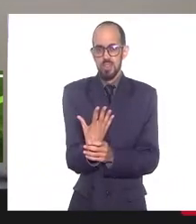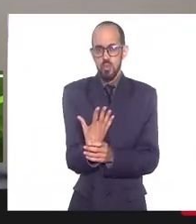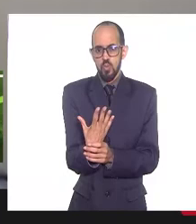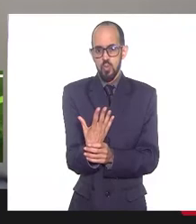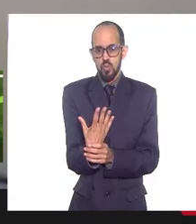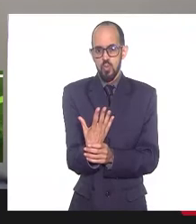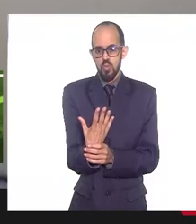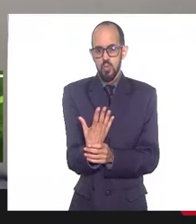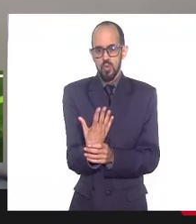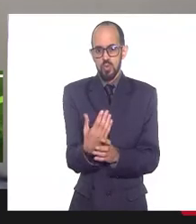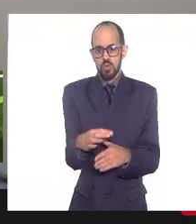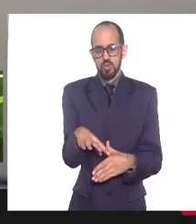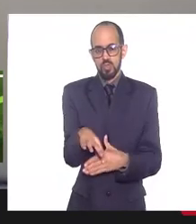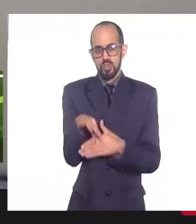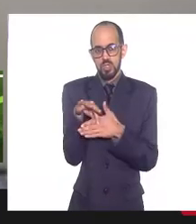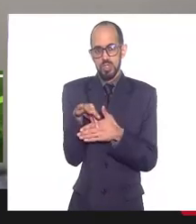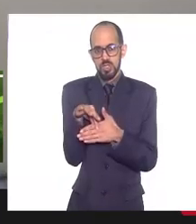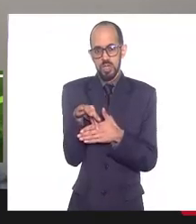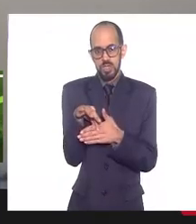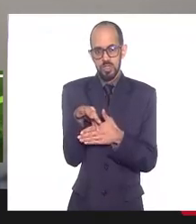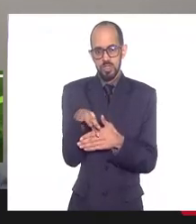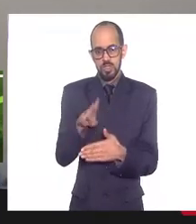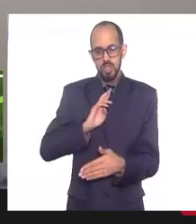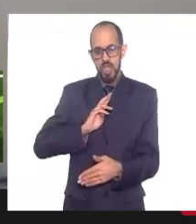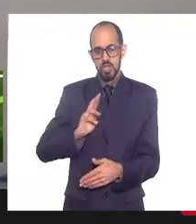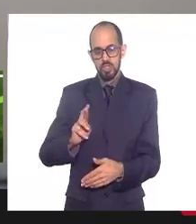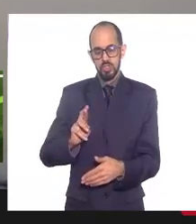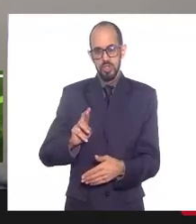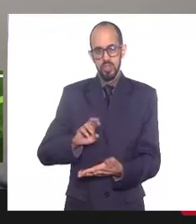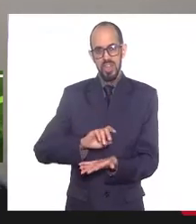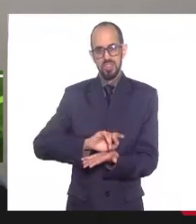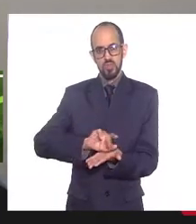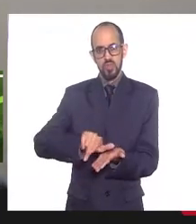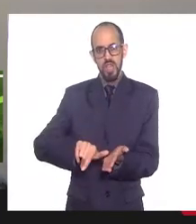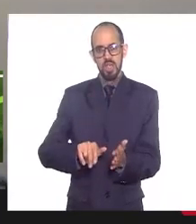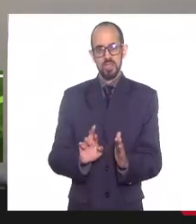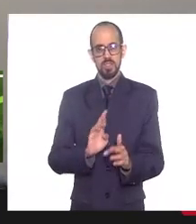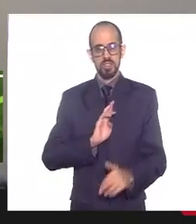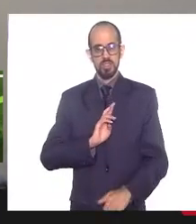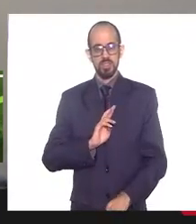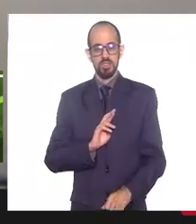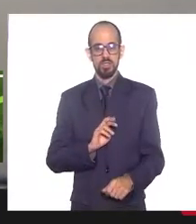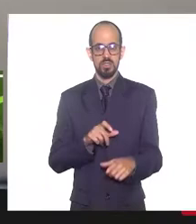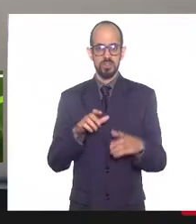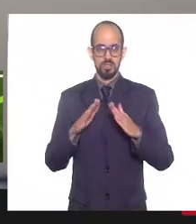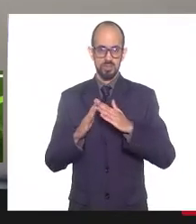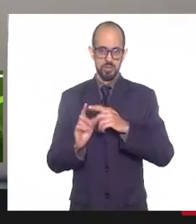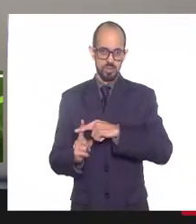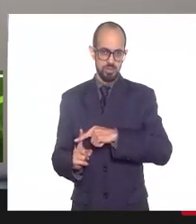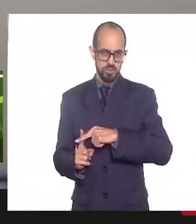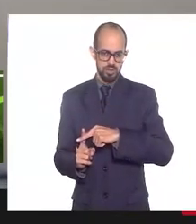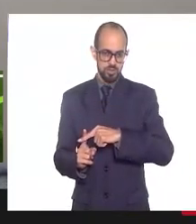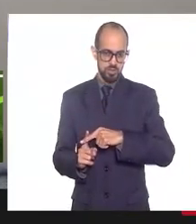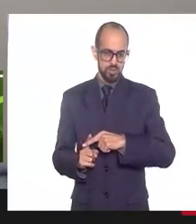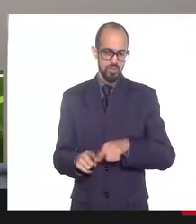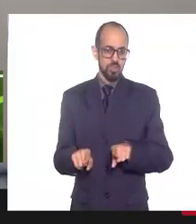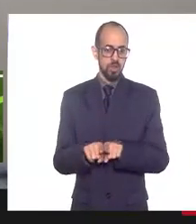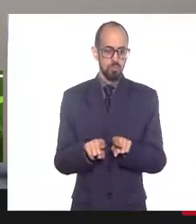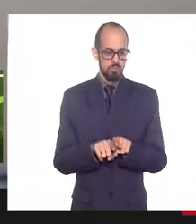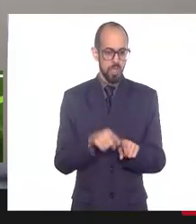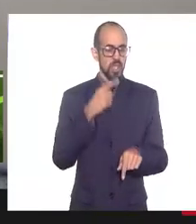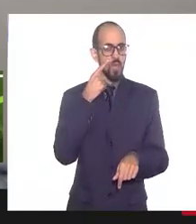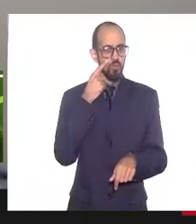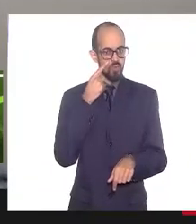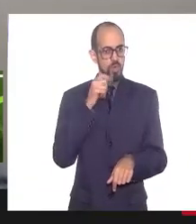formação dos líderes religiosos nas diferentes denominações e confissões. Questão, aliás, que eu vi o Átila Nunes puxando desde o início